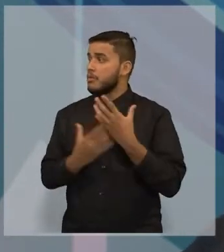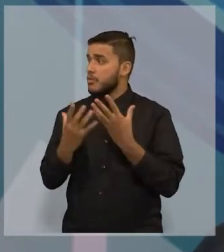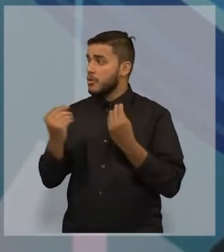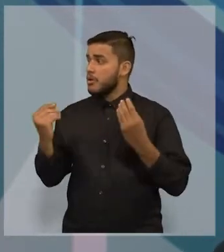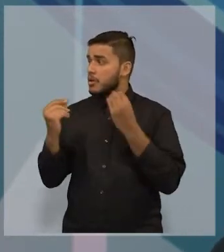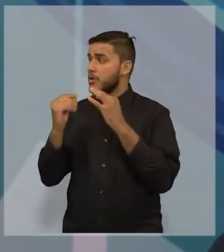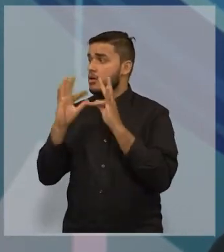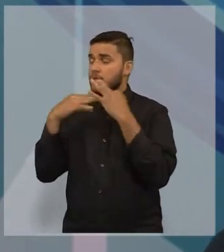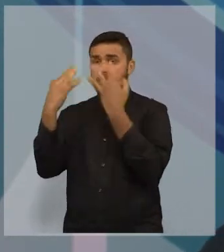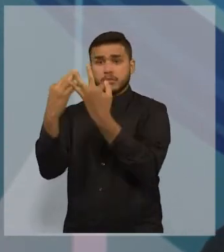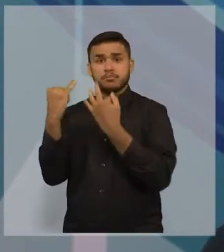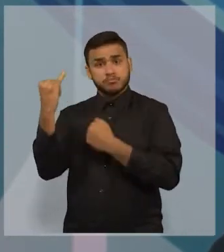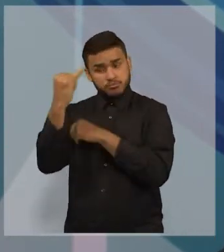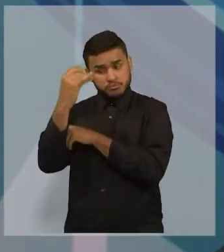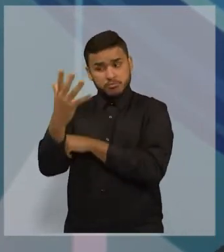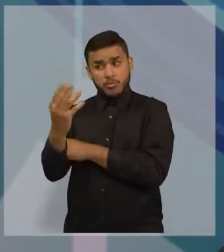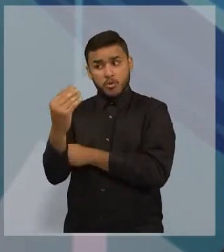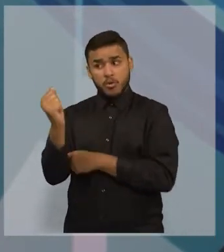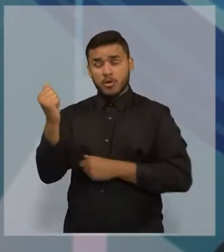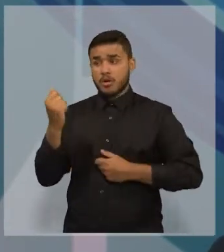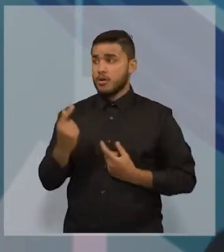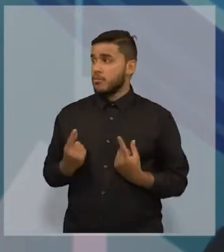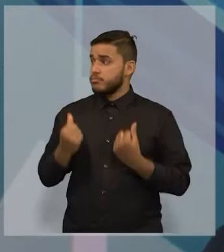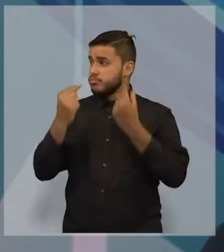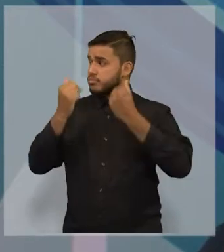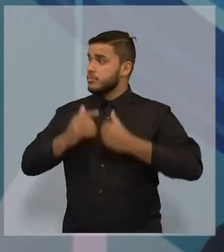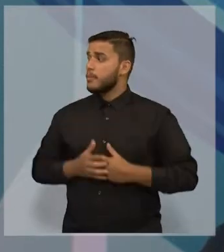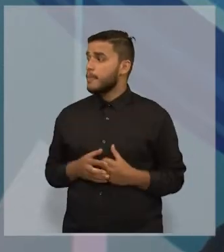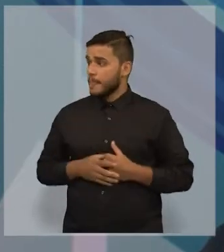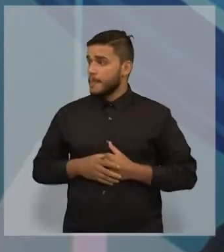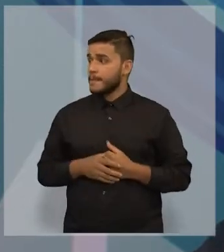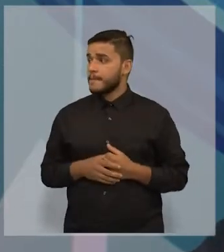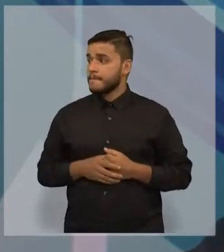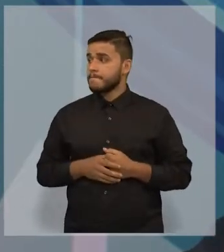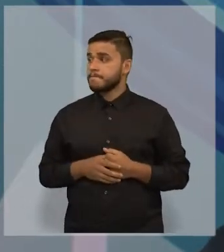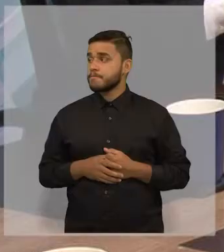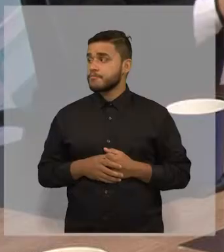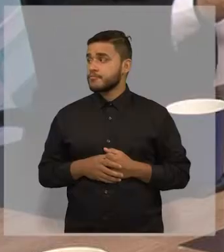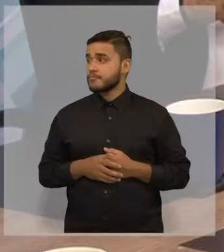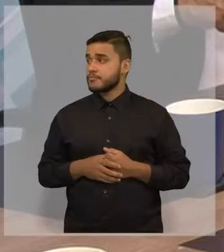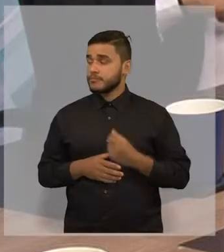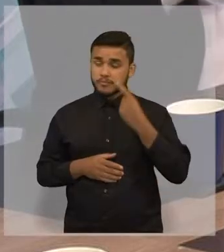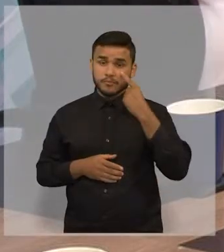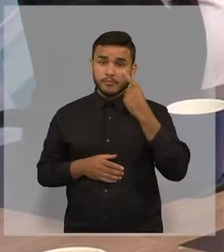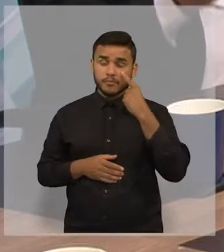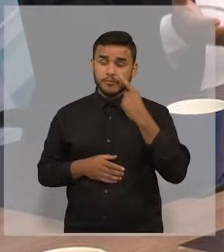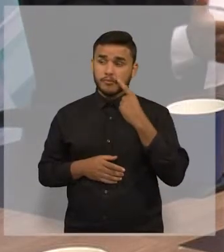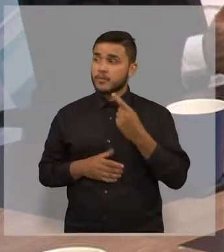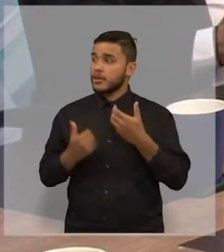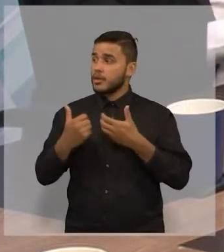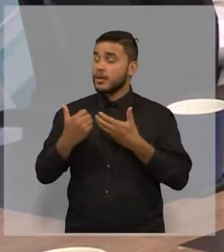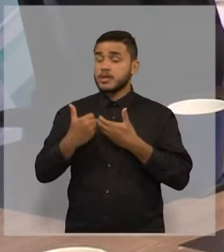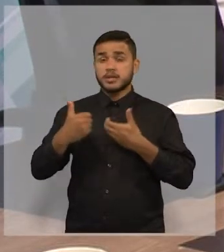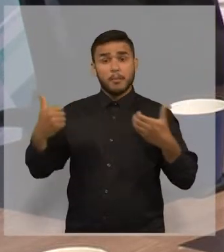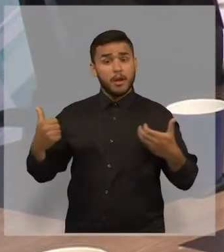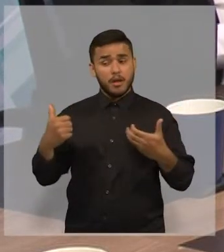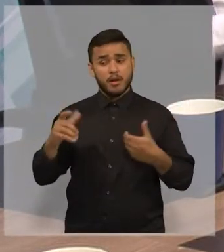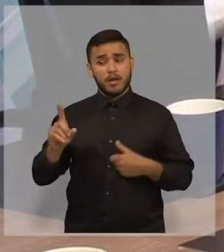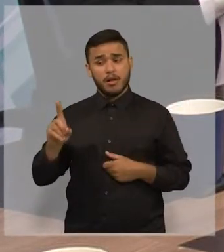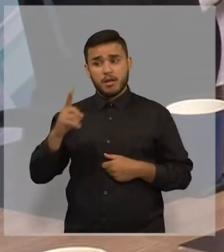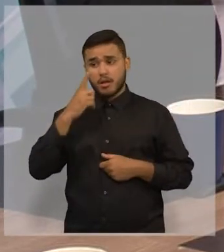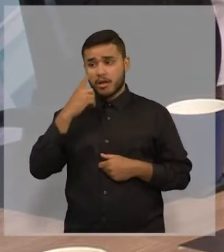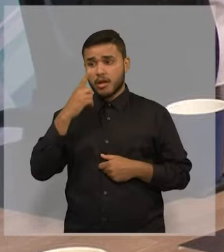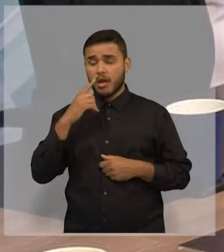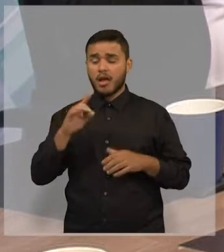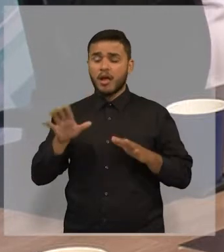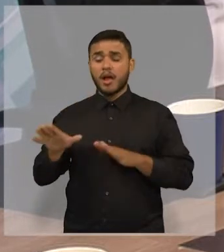de capital na mão deles é significativo. Né? Então, quer dizer, uma coisa é uma coisa, outra coisa...